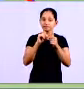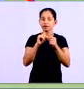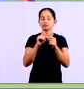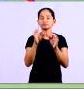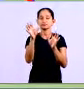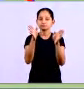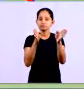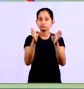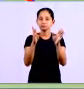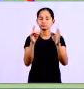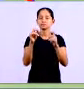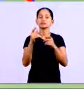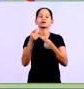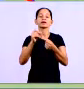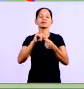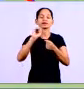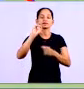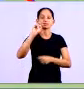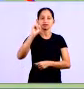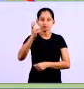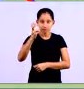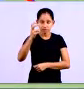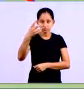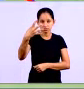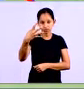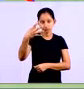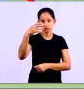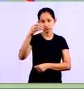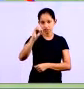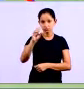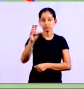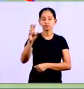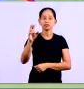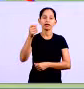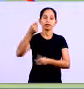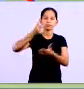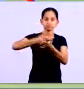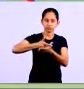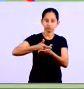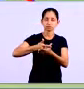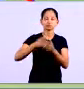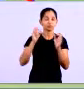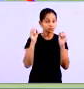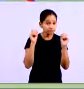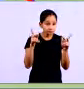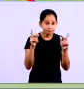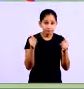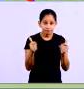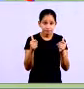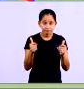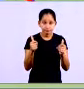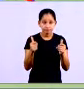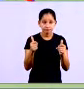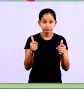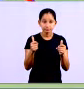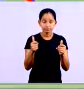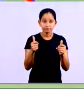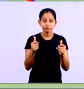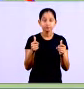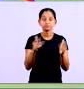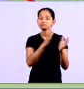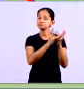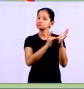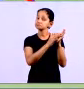307,24. R$540 seria o valor de ICMS a pagar. Fechado? Se quiser fazer depois na calculadora,